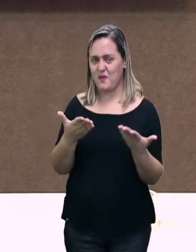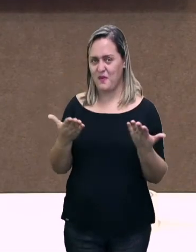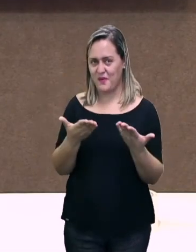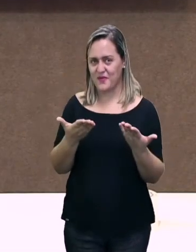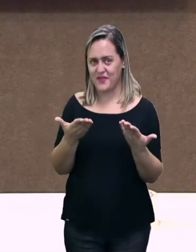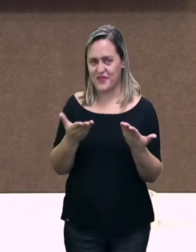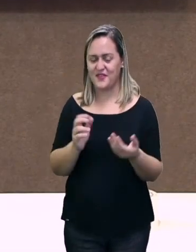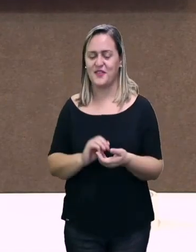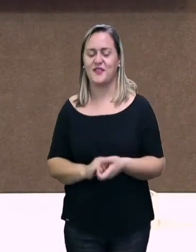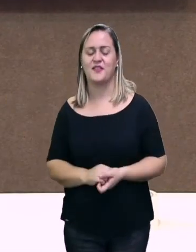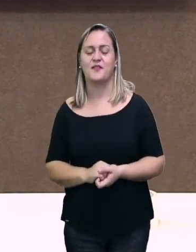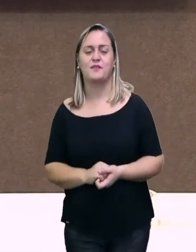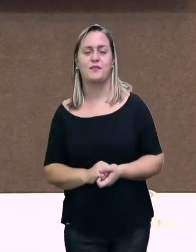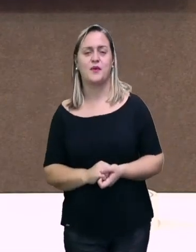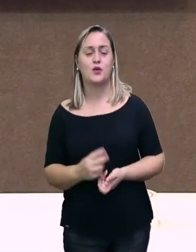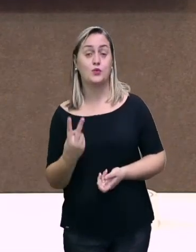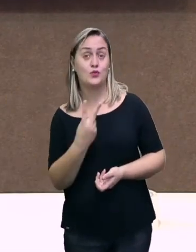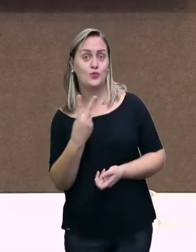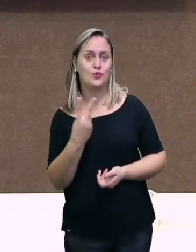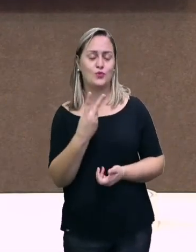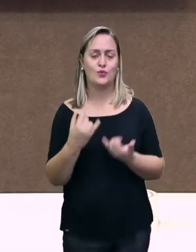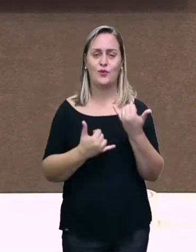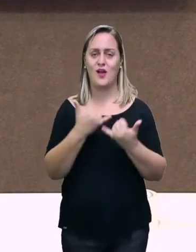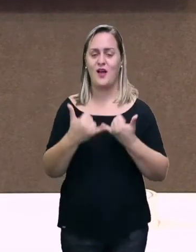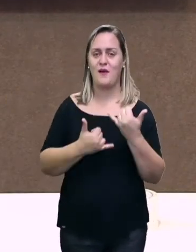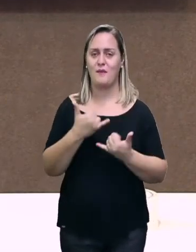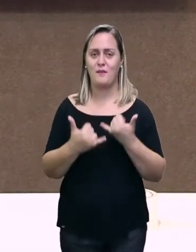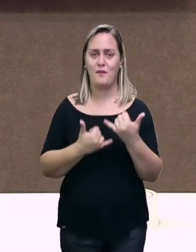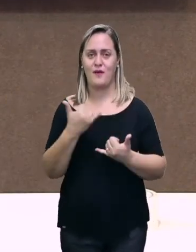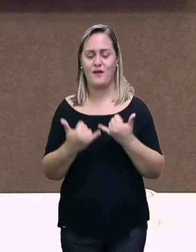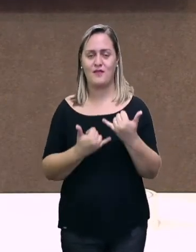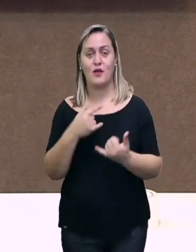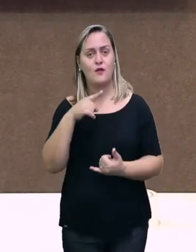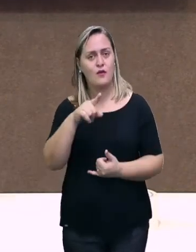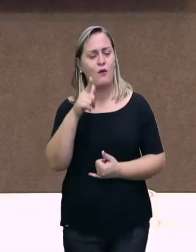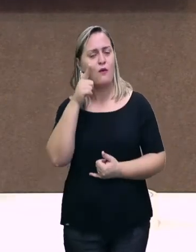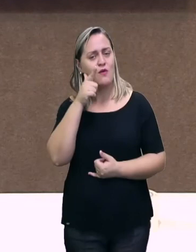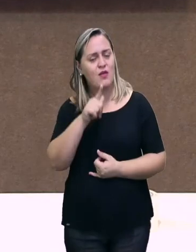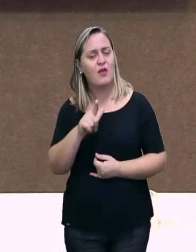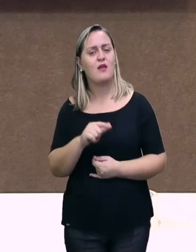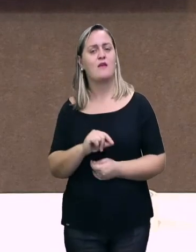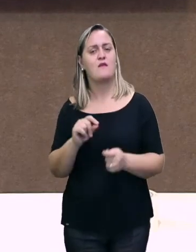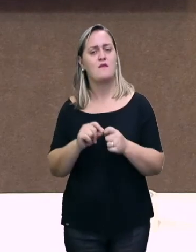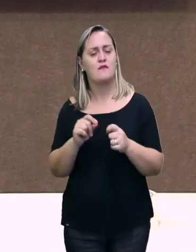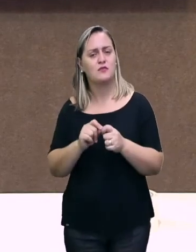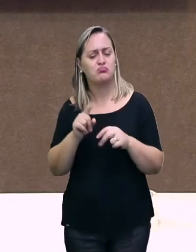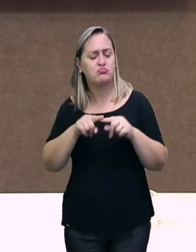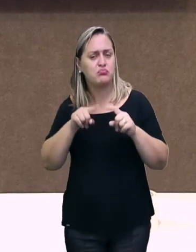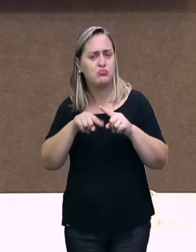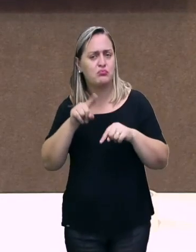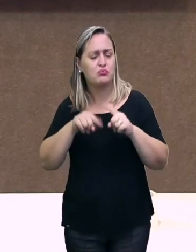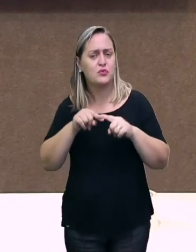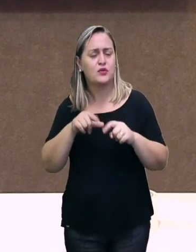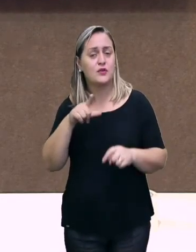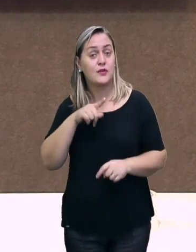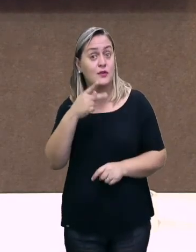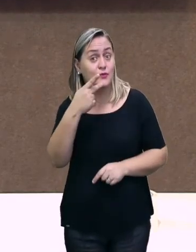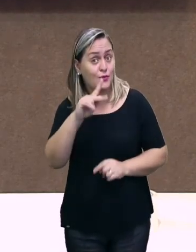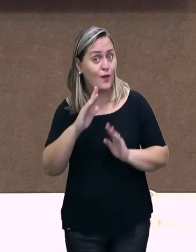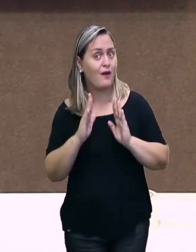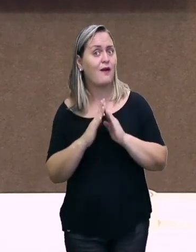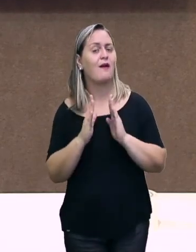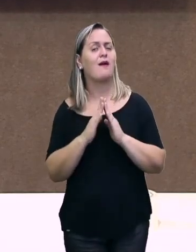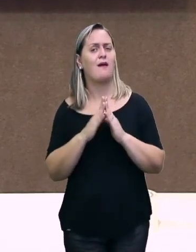Cinco Marias. Nossas duas atividades hoje, você consegue fazer com materiais bem acessíveis aí em casa.